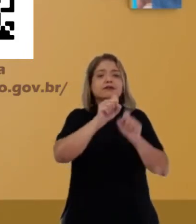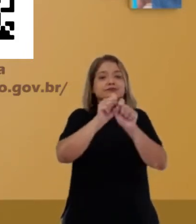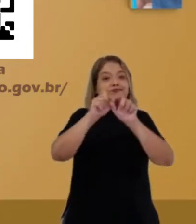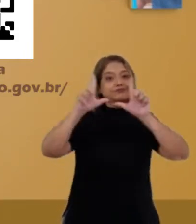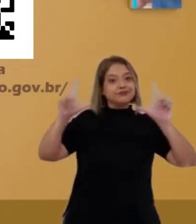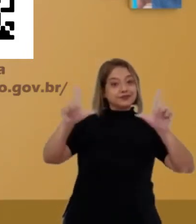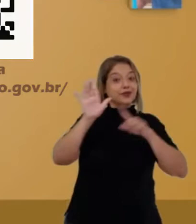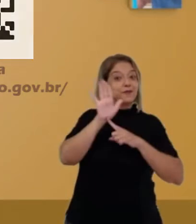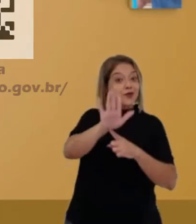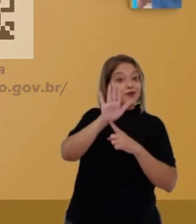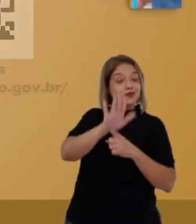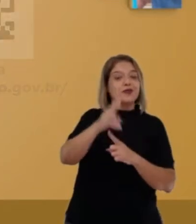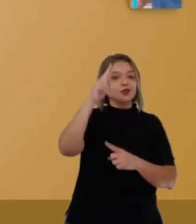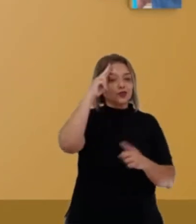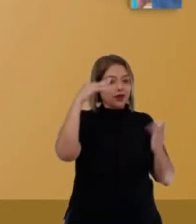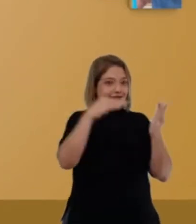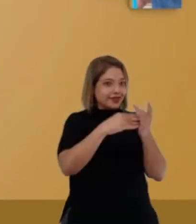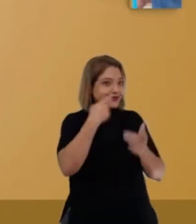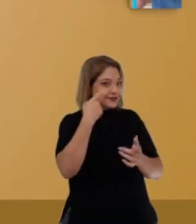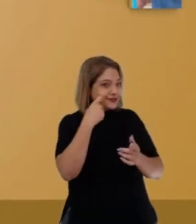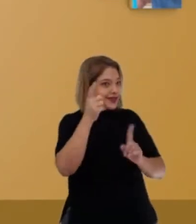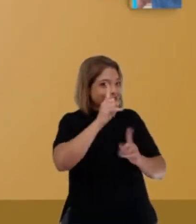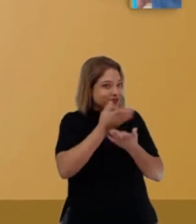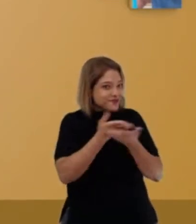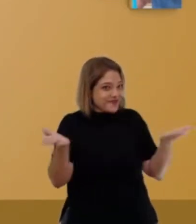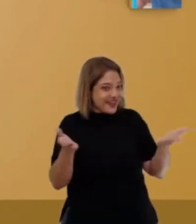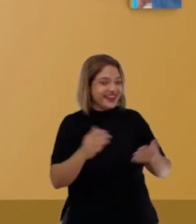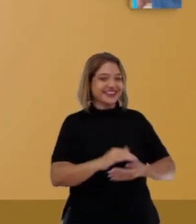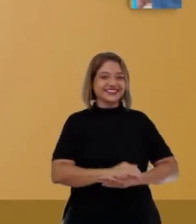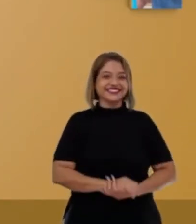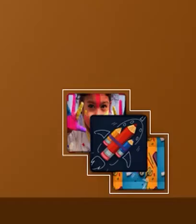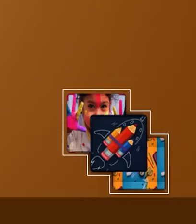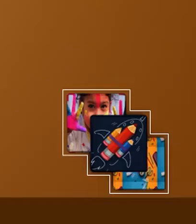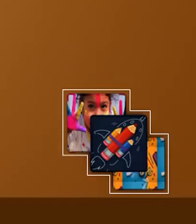telinha, de segunda a sexta-feira. Não percam, hein?